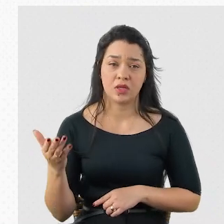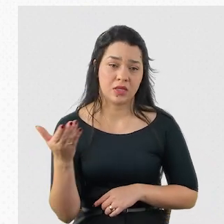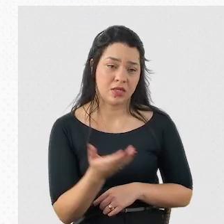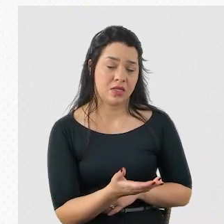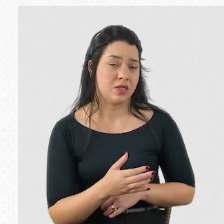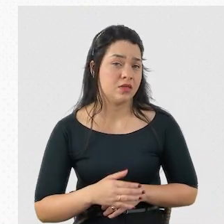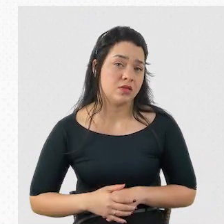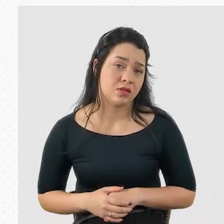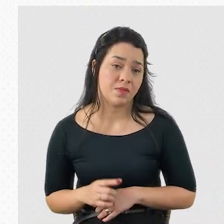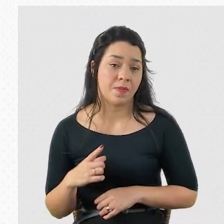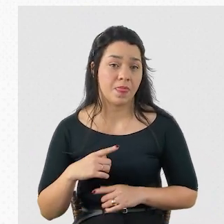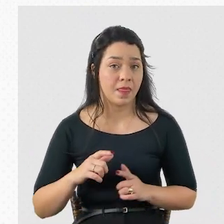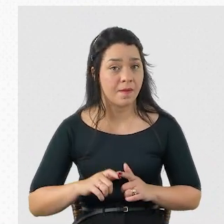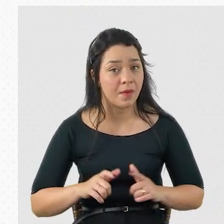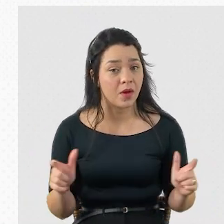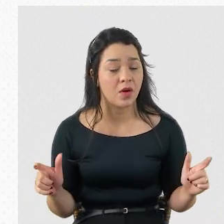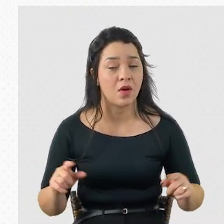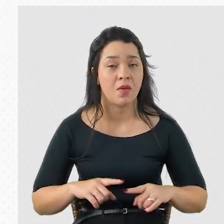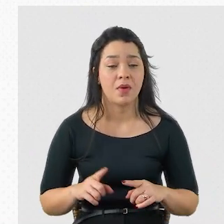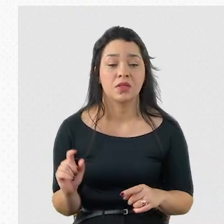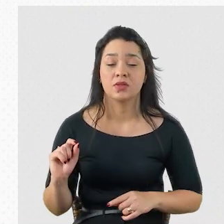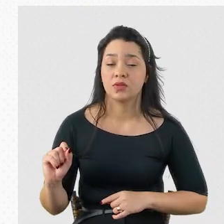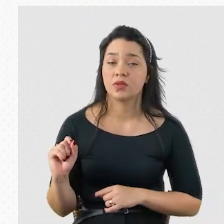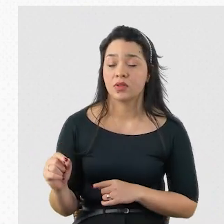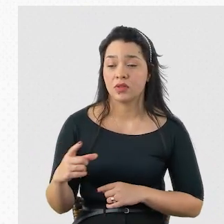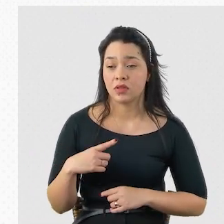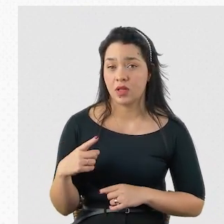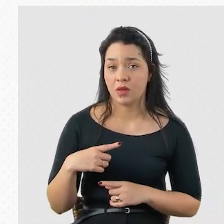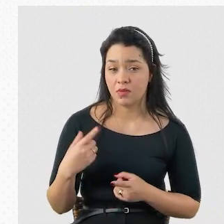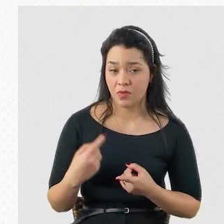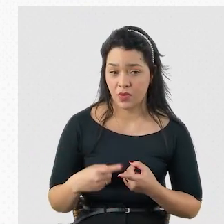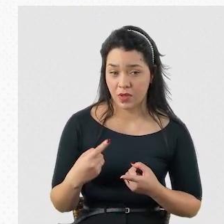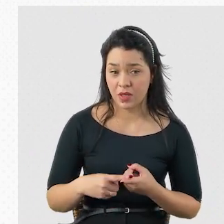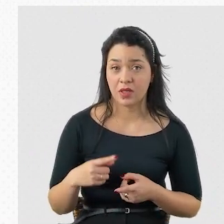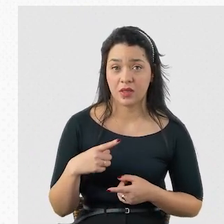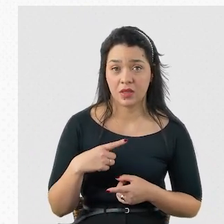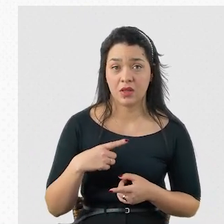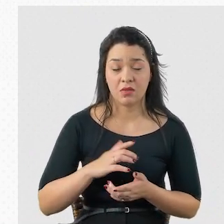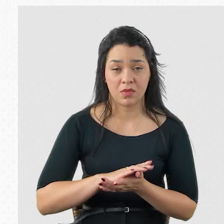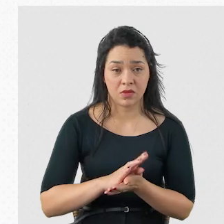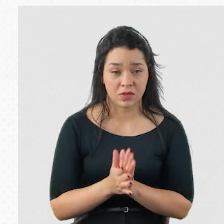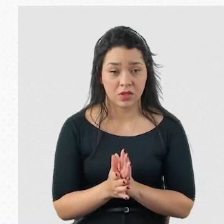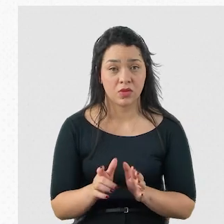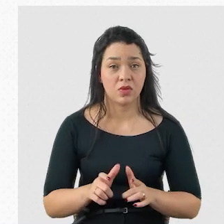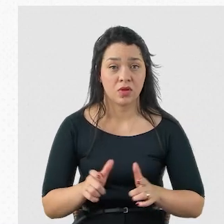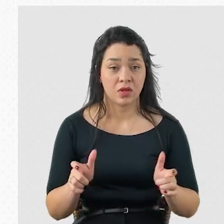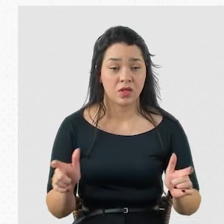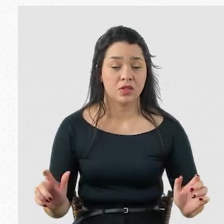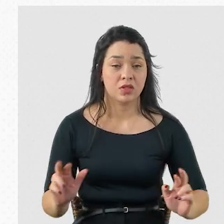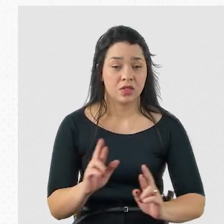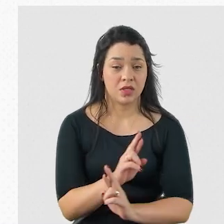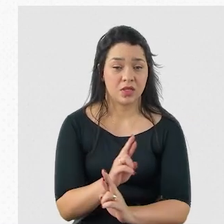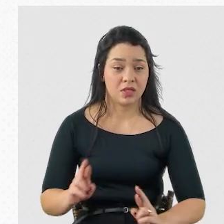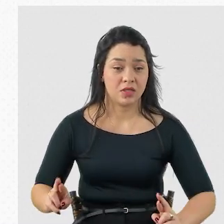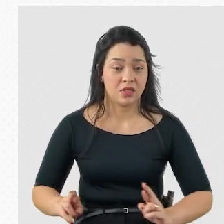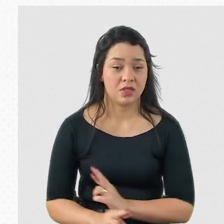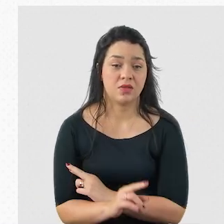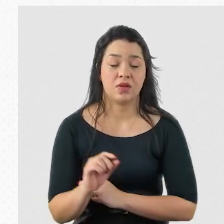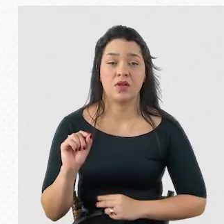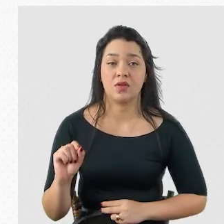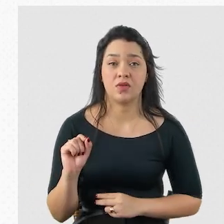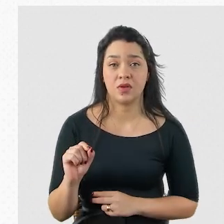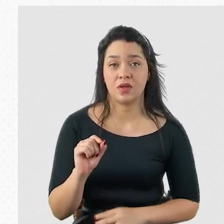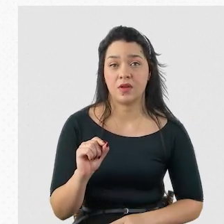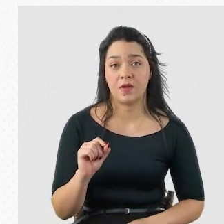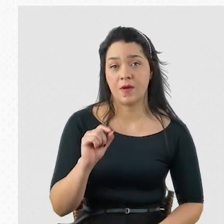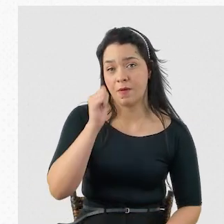um mecanismo maior. Mas eu estou colocando esse ponto, por quê? Porque ainda há um preconceito muito grande, em particular, por exemplo, com as religiões